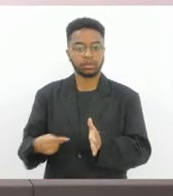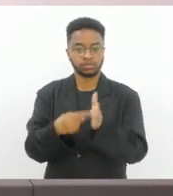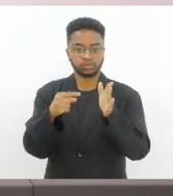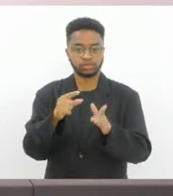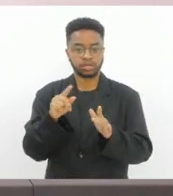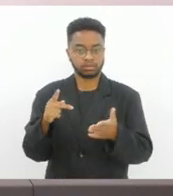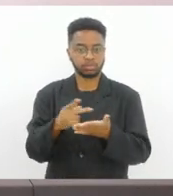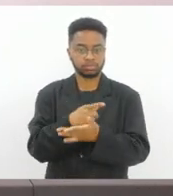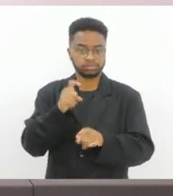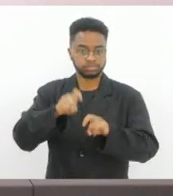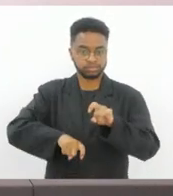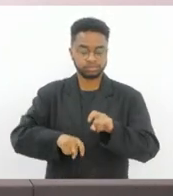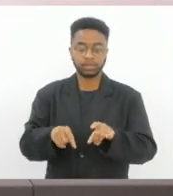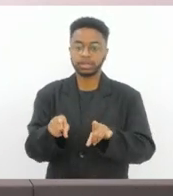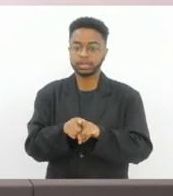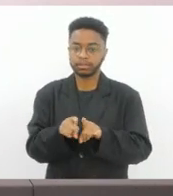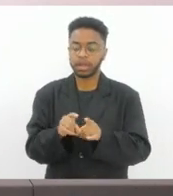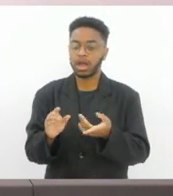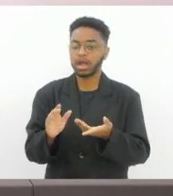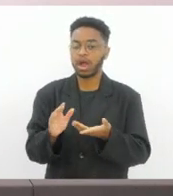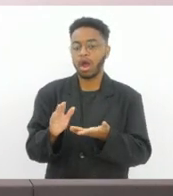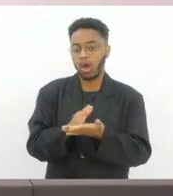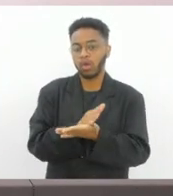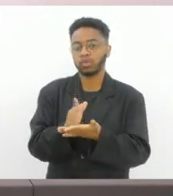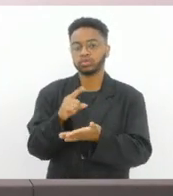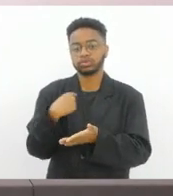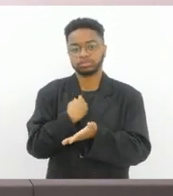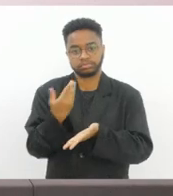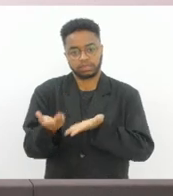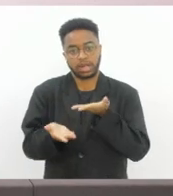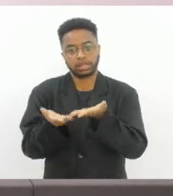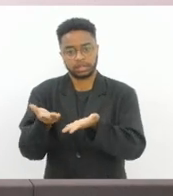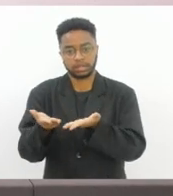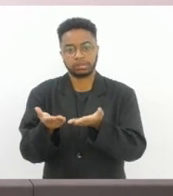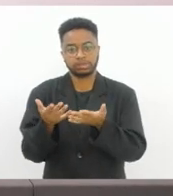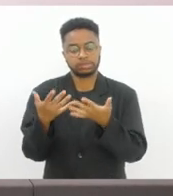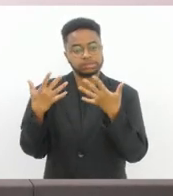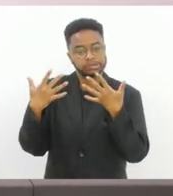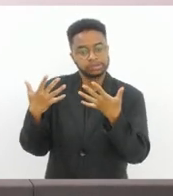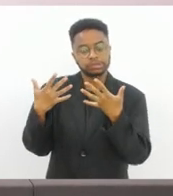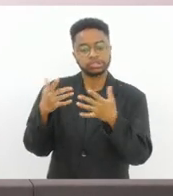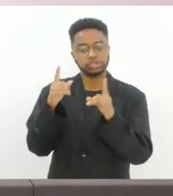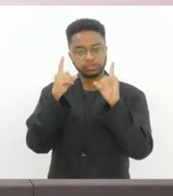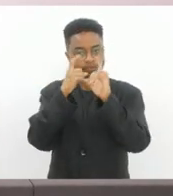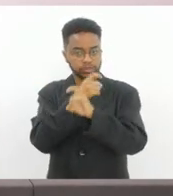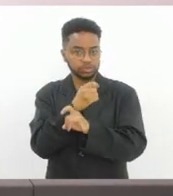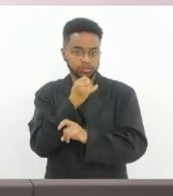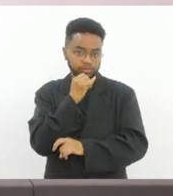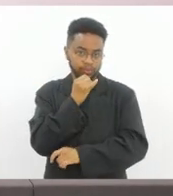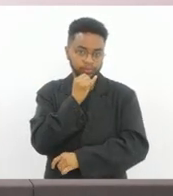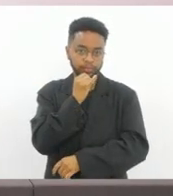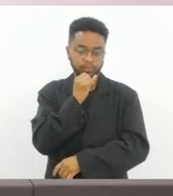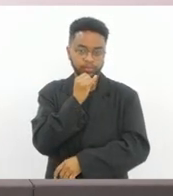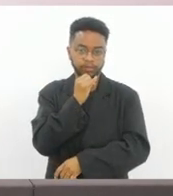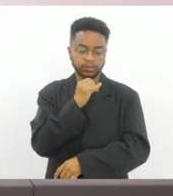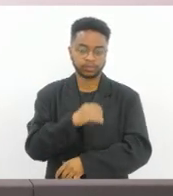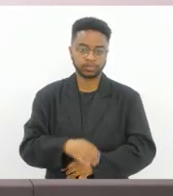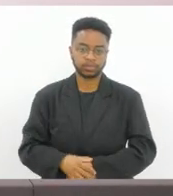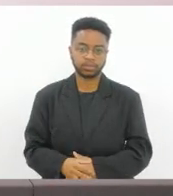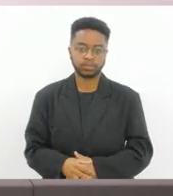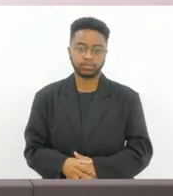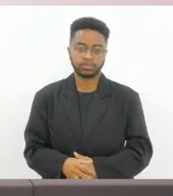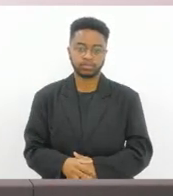estupro. Alguns casos emblemáticos foram atendidos por essa comissão, como os casos